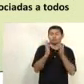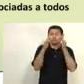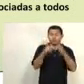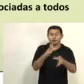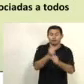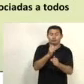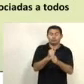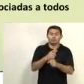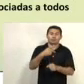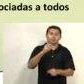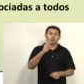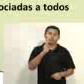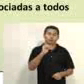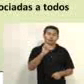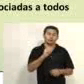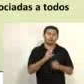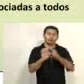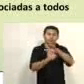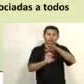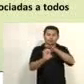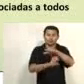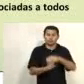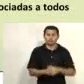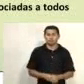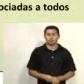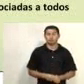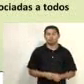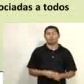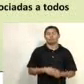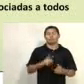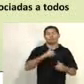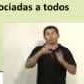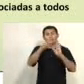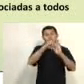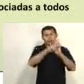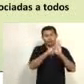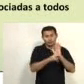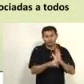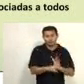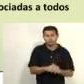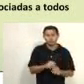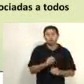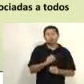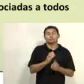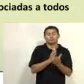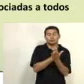cálculo de probabilidade na estatística empresarial? Existe uma regra da estatística,